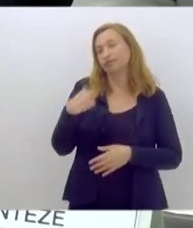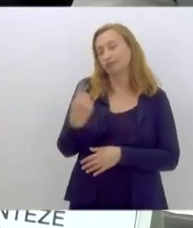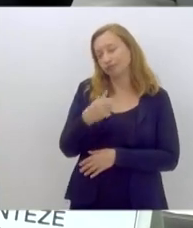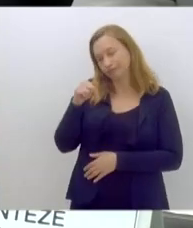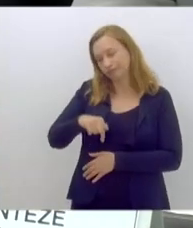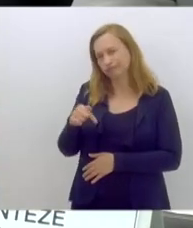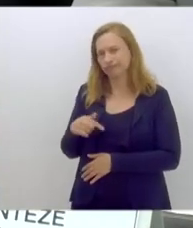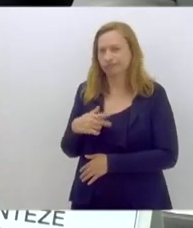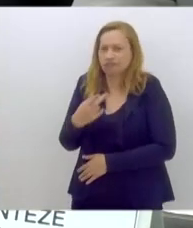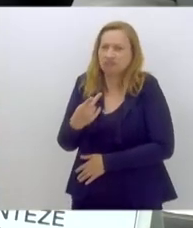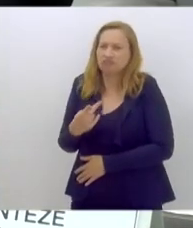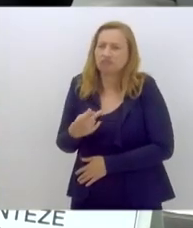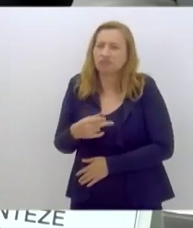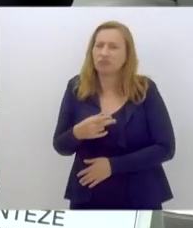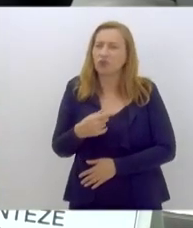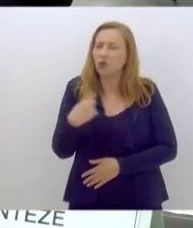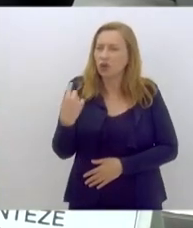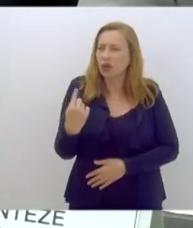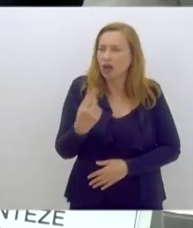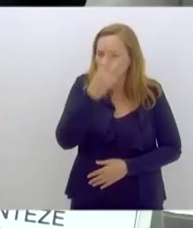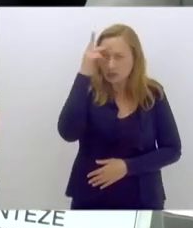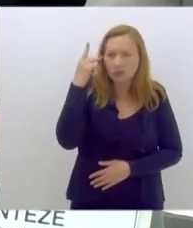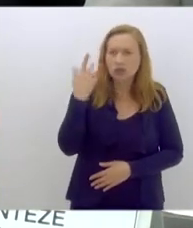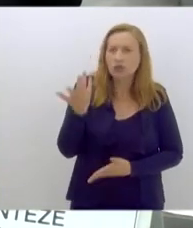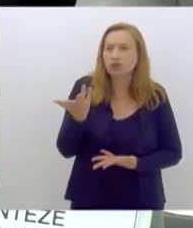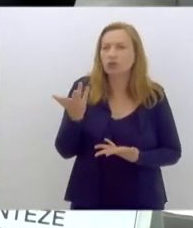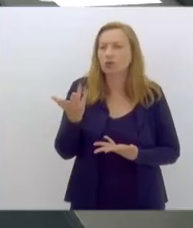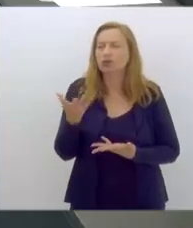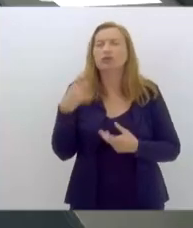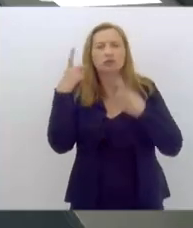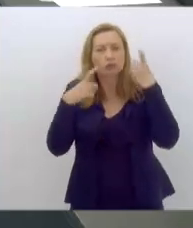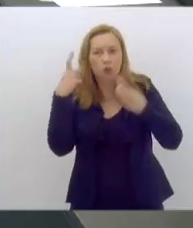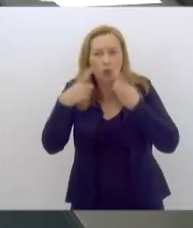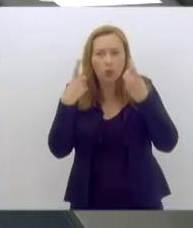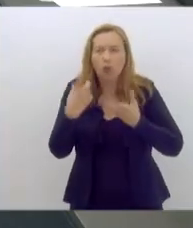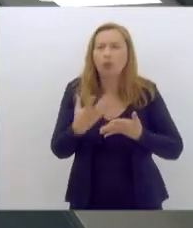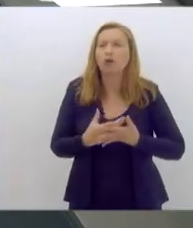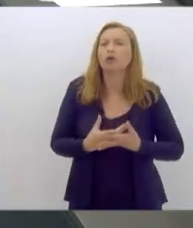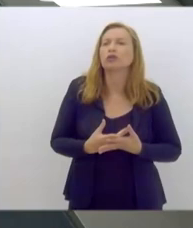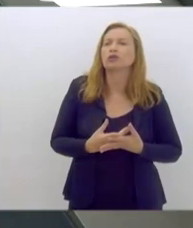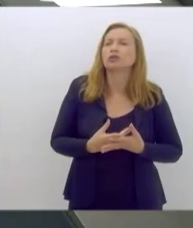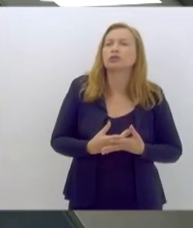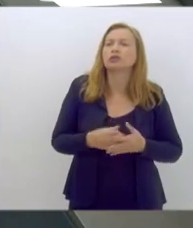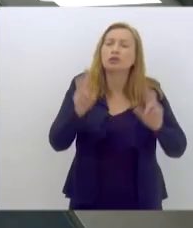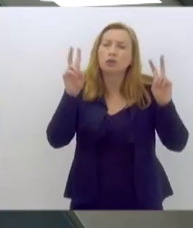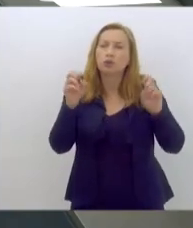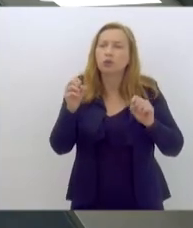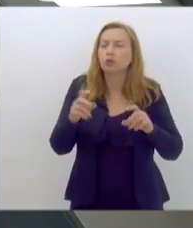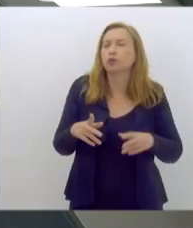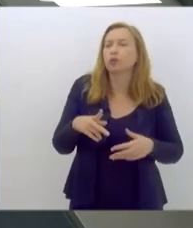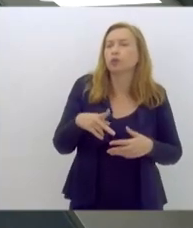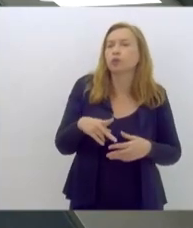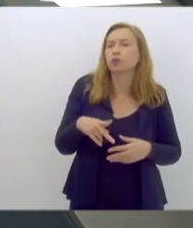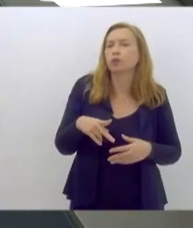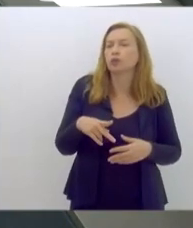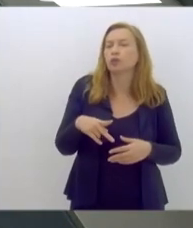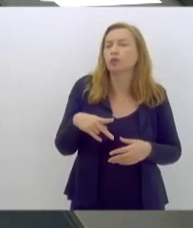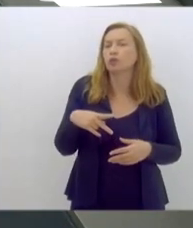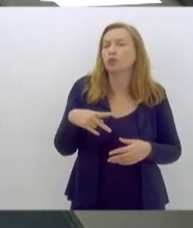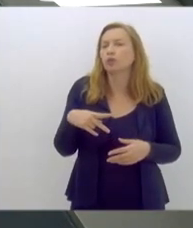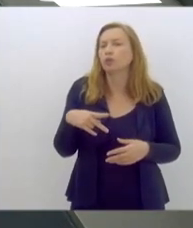Nenhum de Nós Aqui as pessoas que que se preocupam com a questão pública né